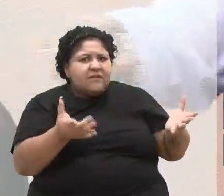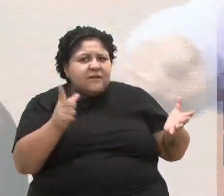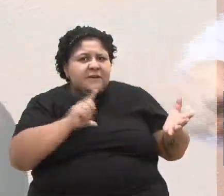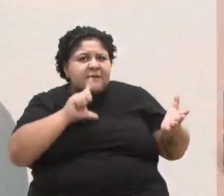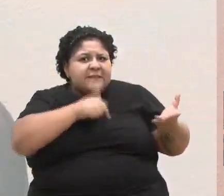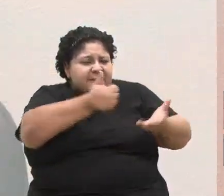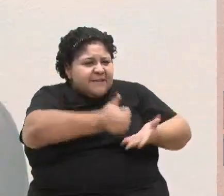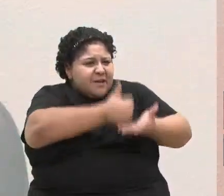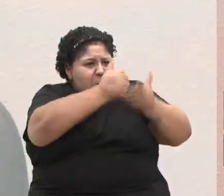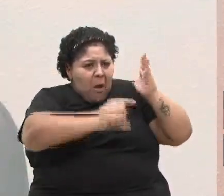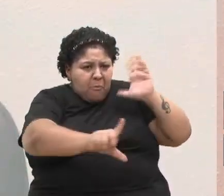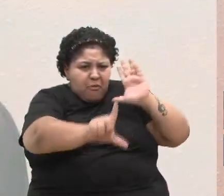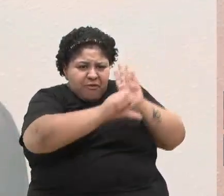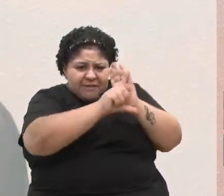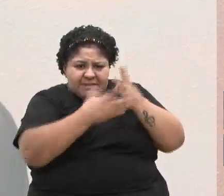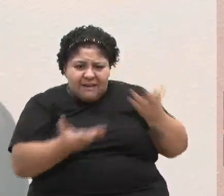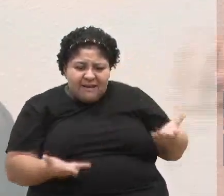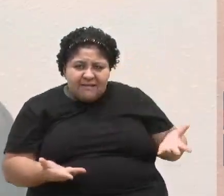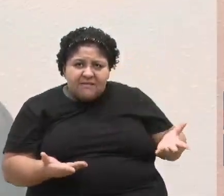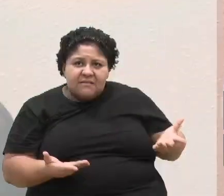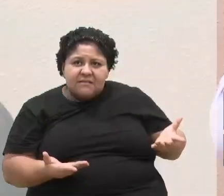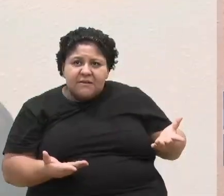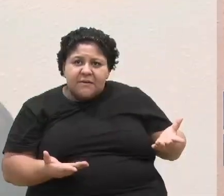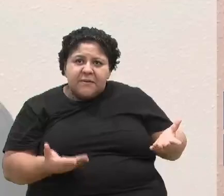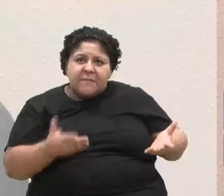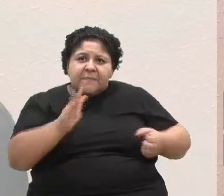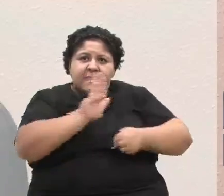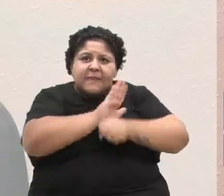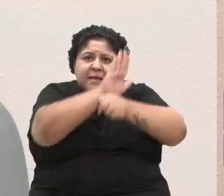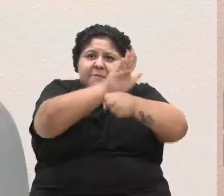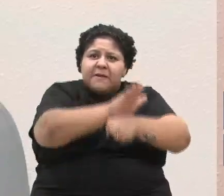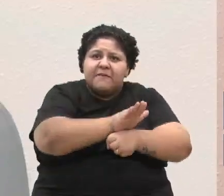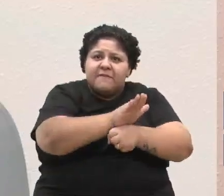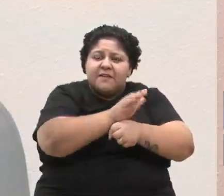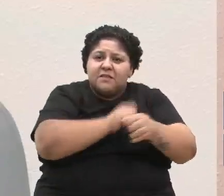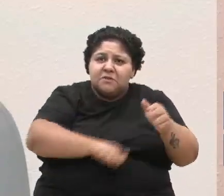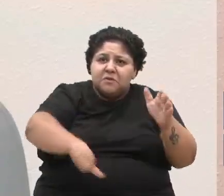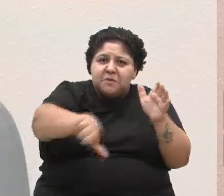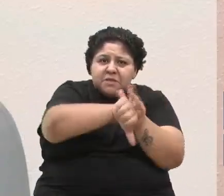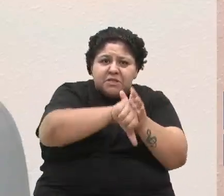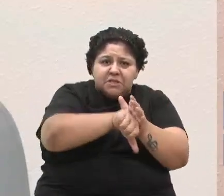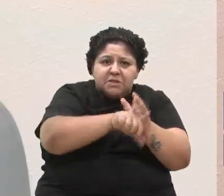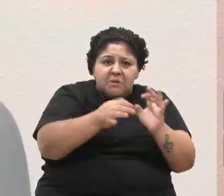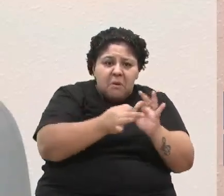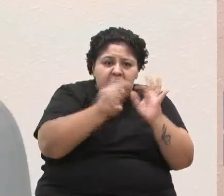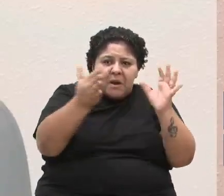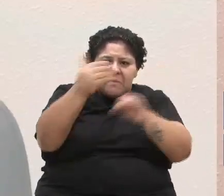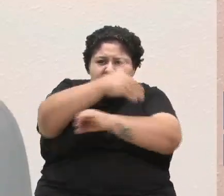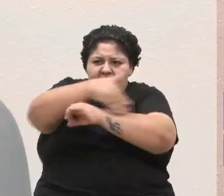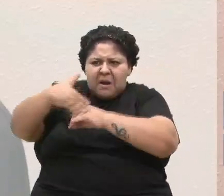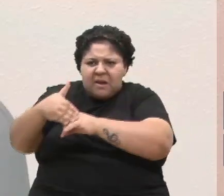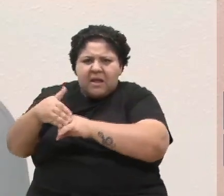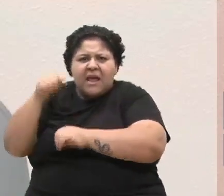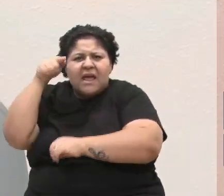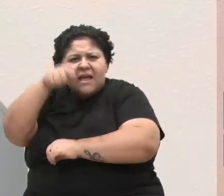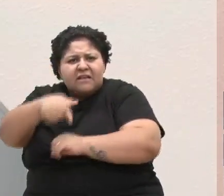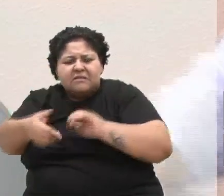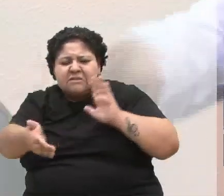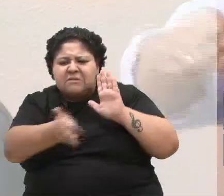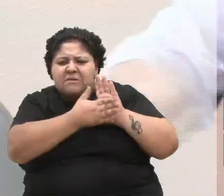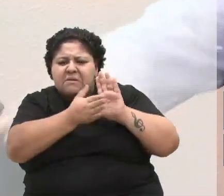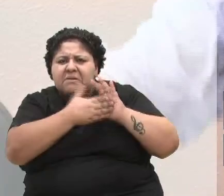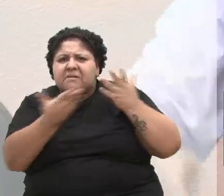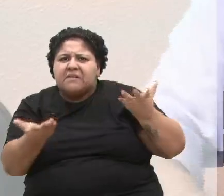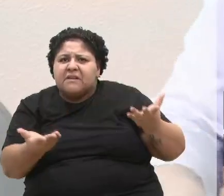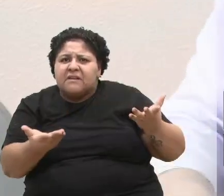beneficiado pelas leis que beneficiam os bandidos para botar eles na rua de volta. E é isso que a senhora defende. Que eles